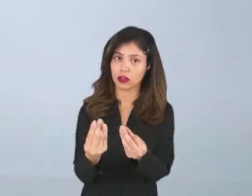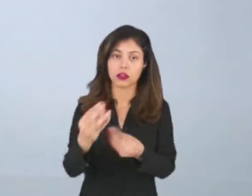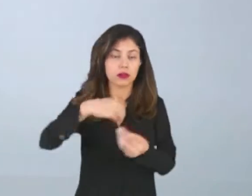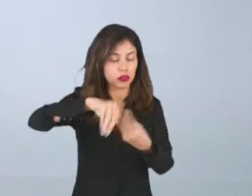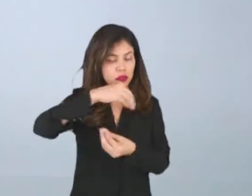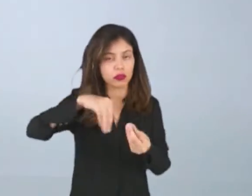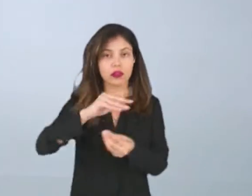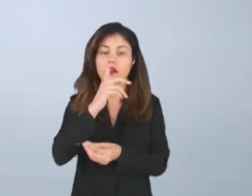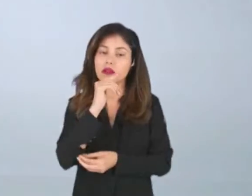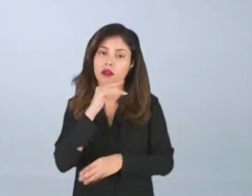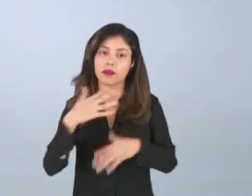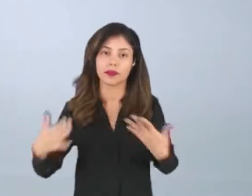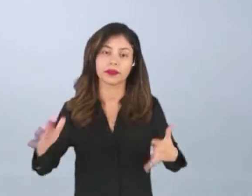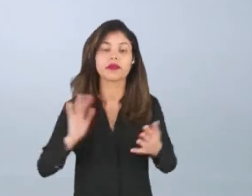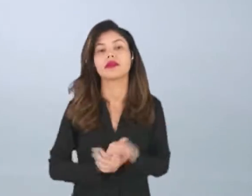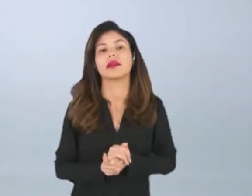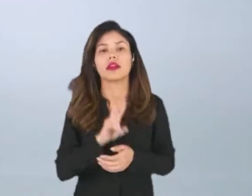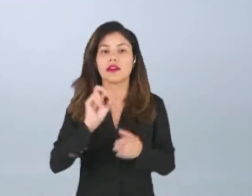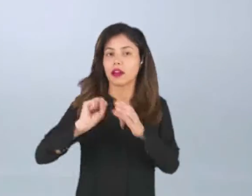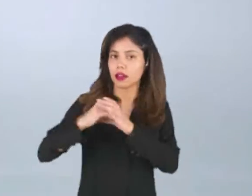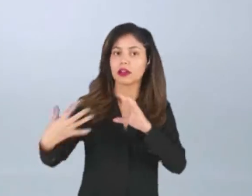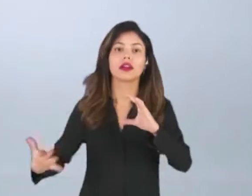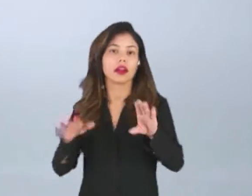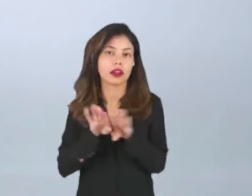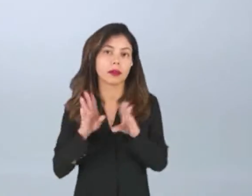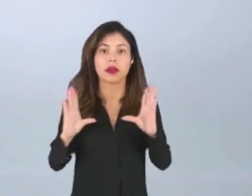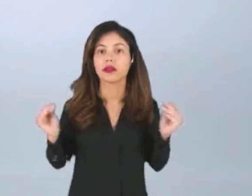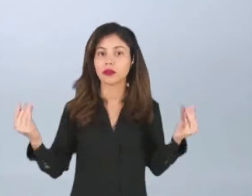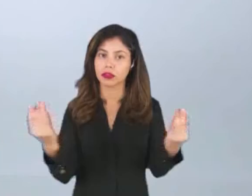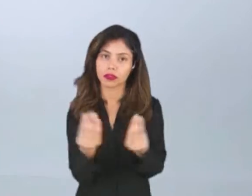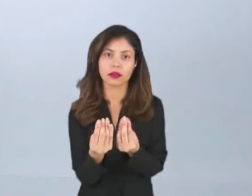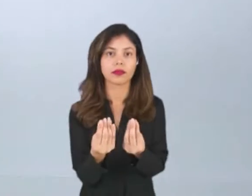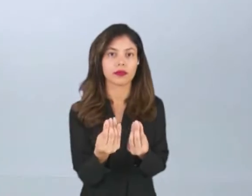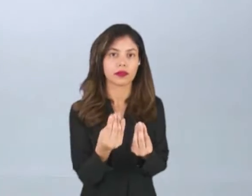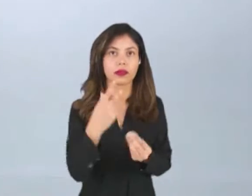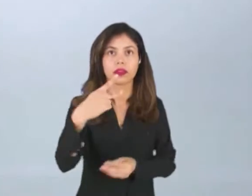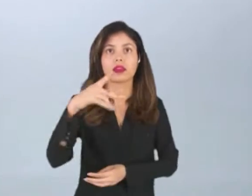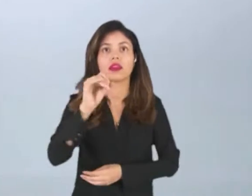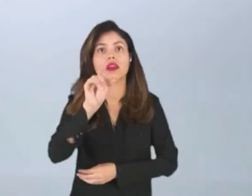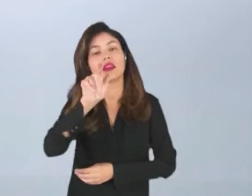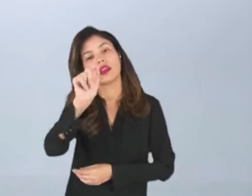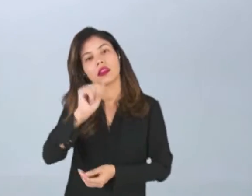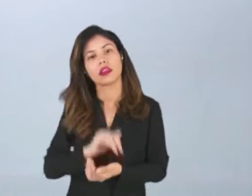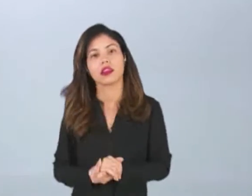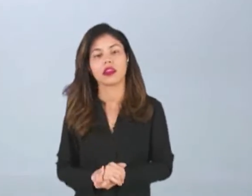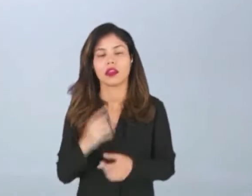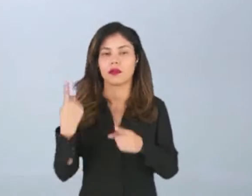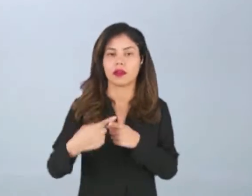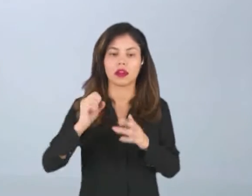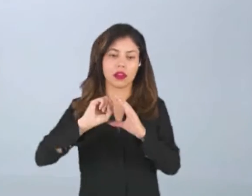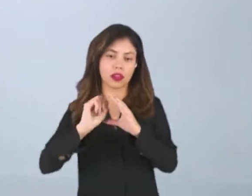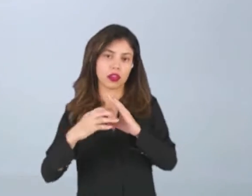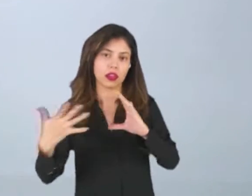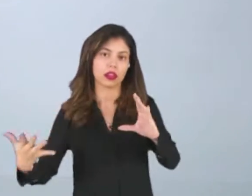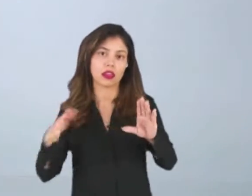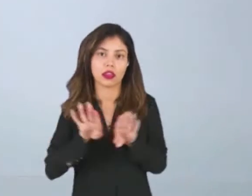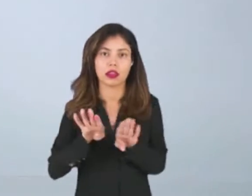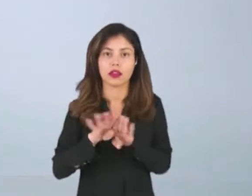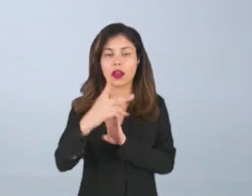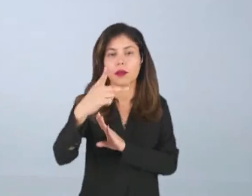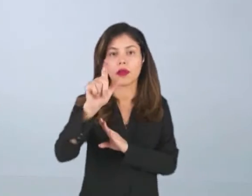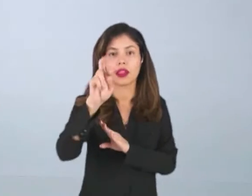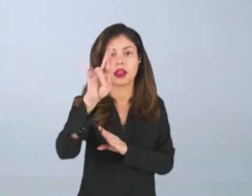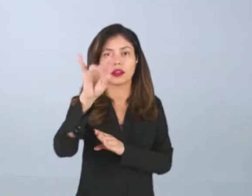água, ela vai se caracterizar como uma substância polar, porque a característica da água é de